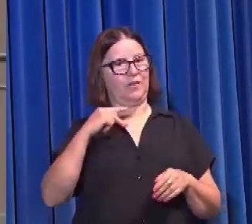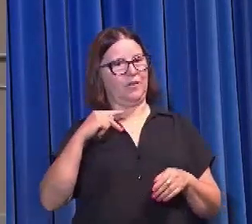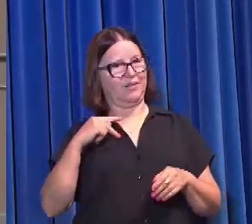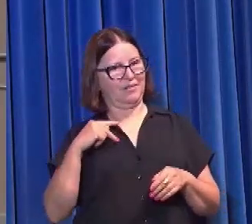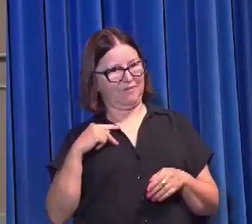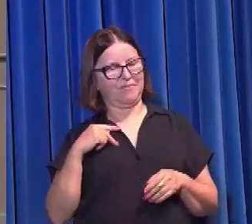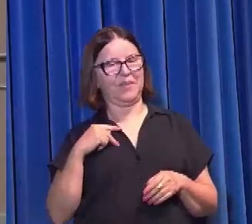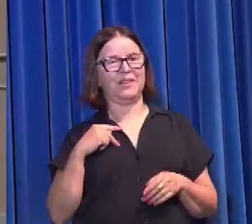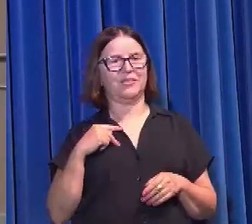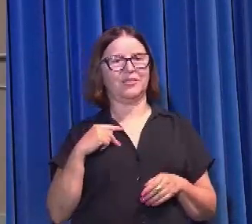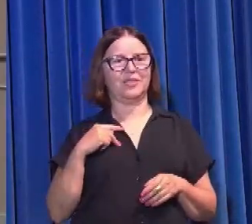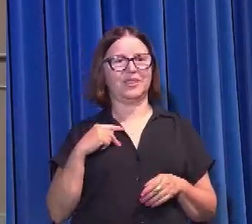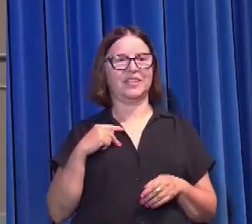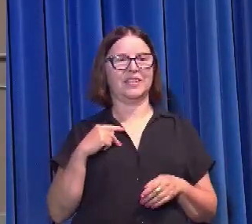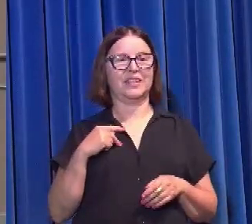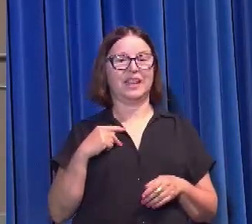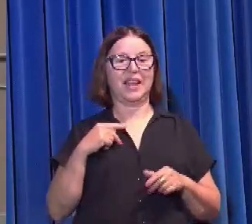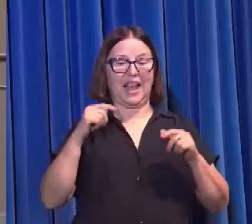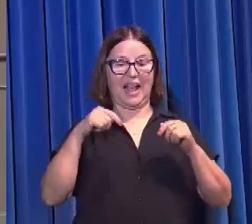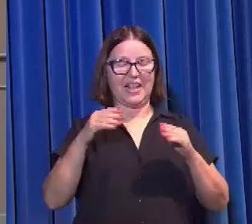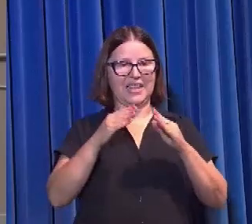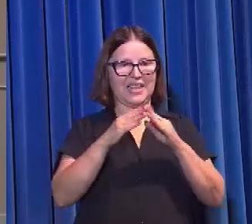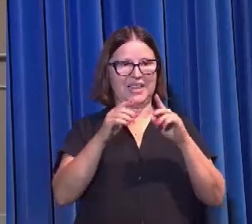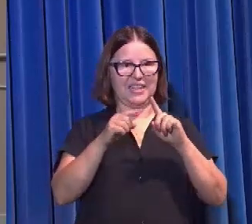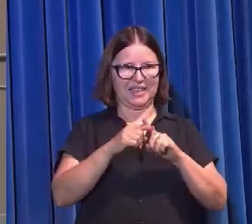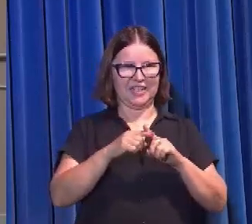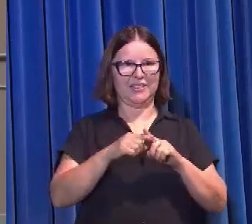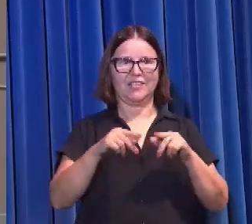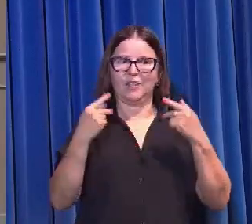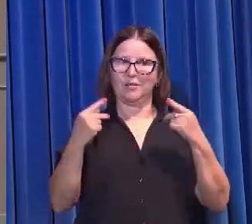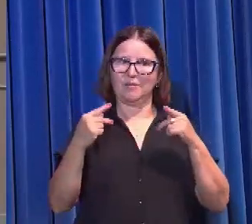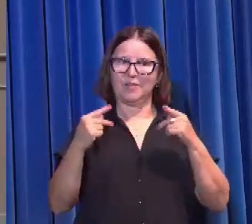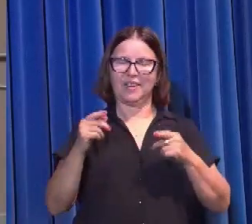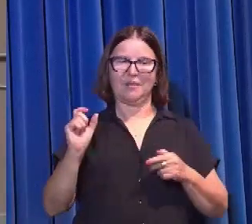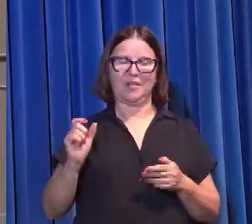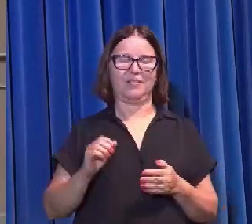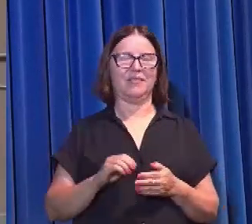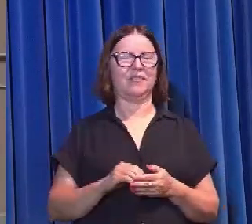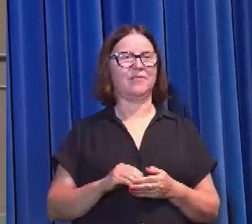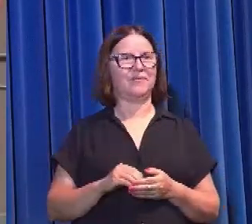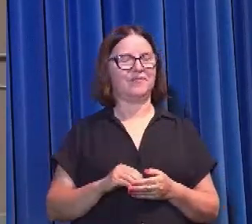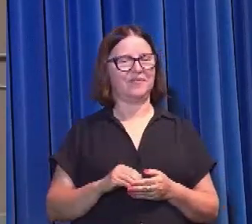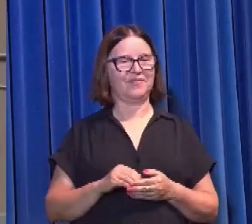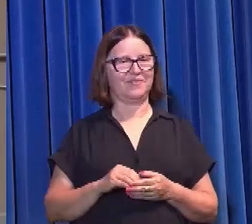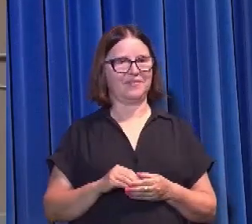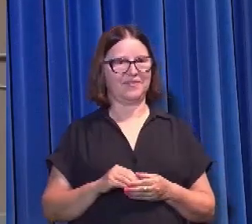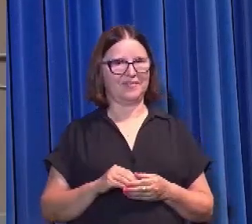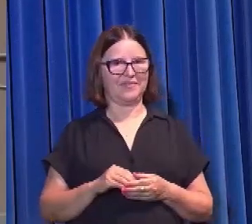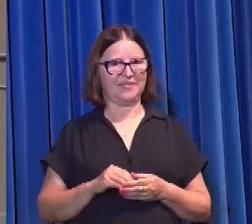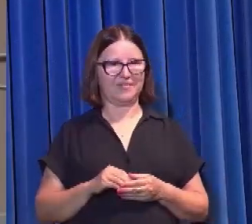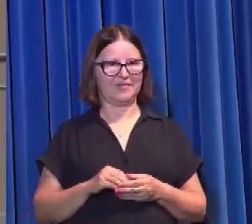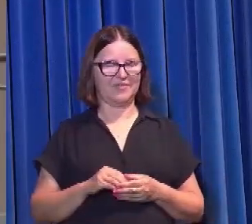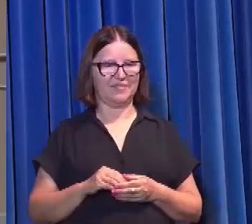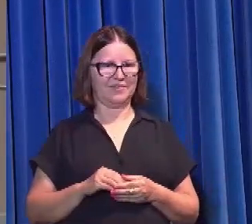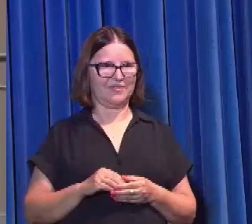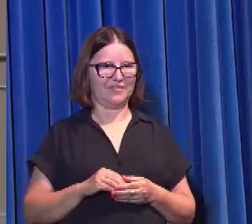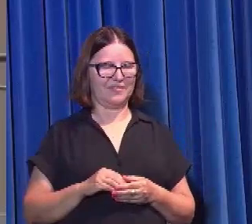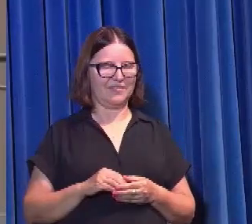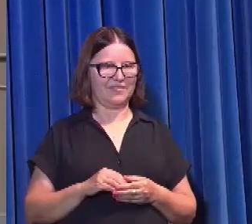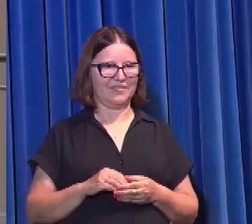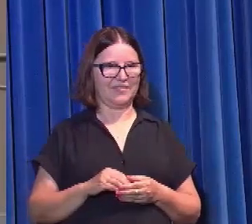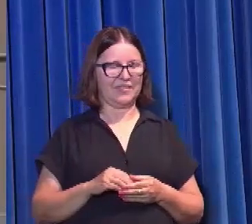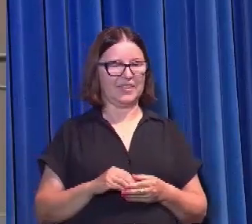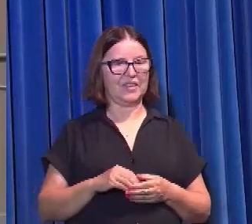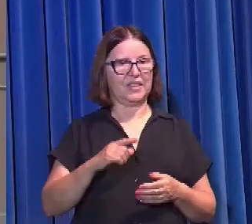pastor Maurício, está aqui ensinando, mediante a palavra, a igreja, a congregação. Esses, irmãos,